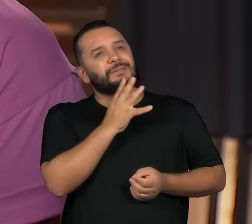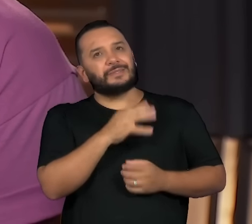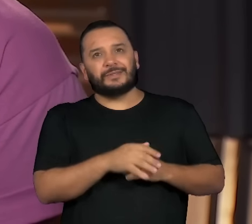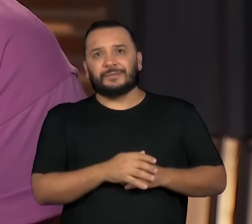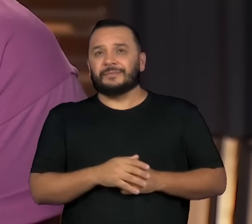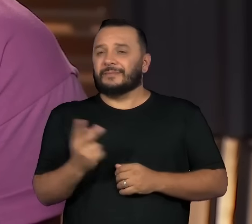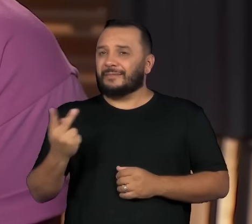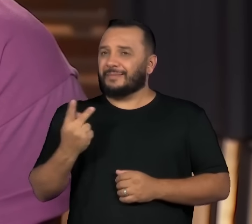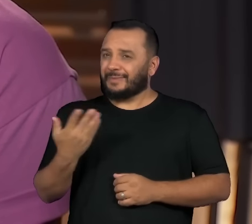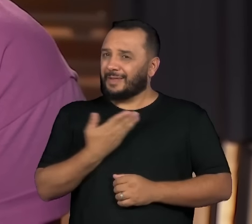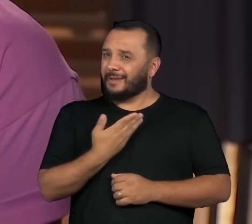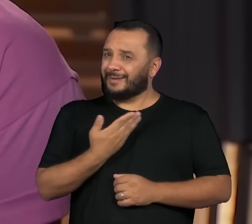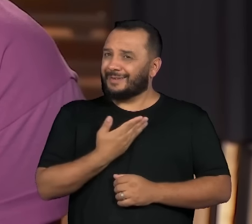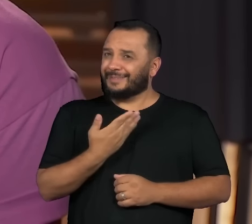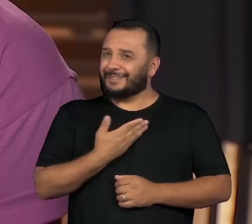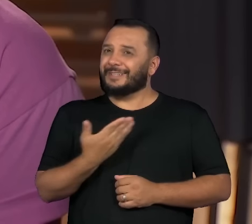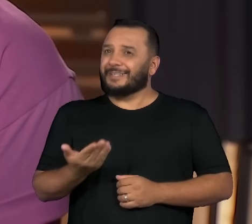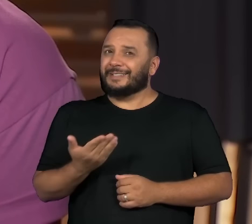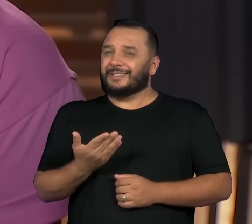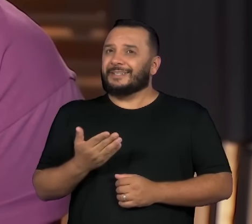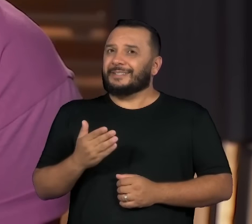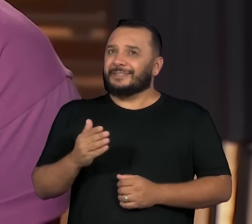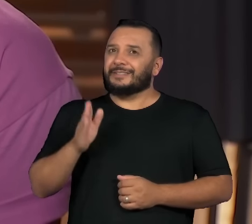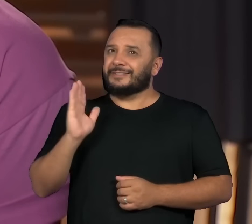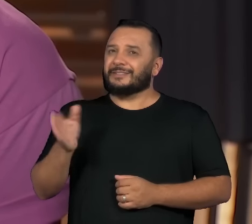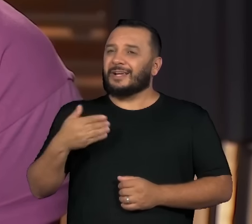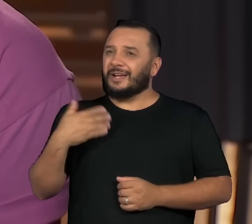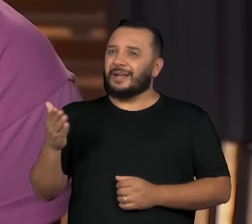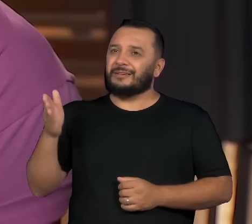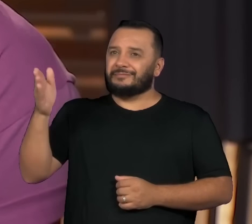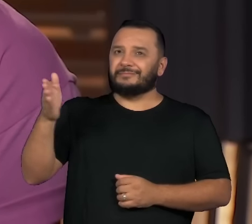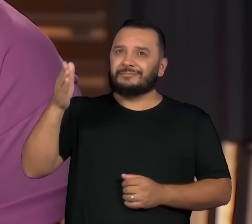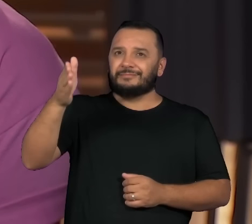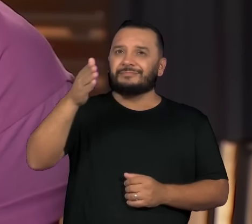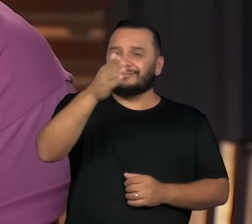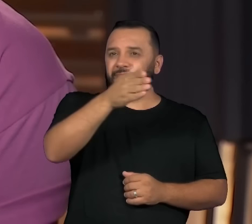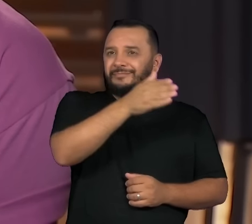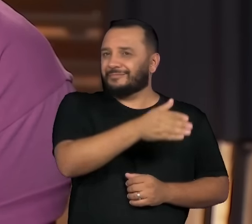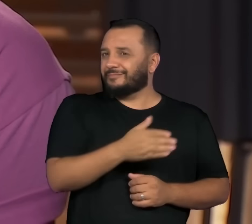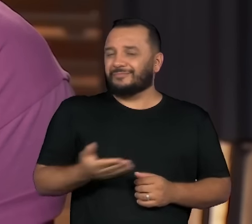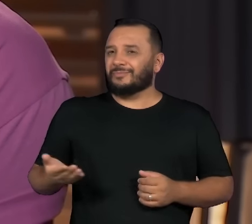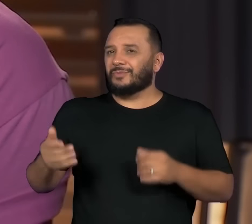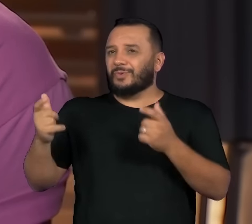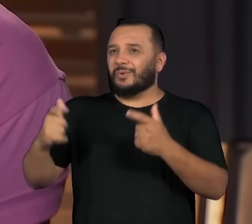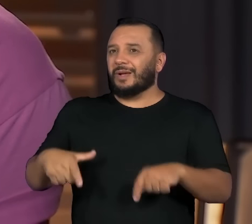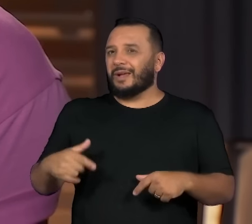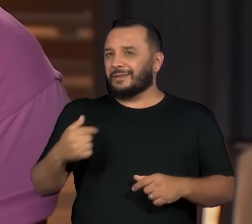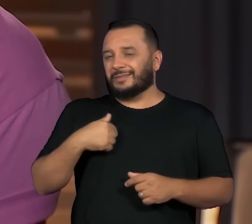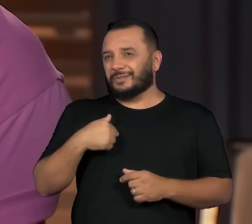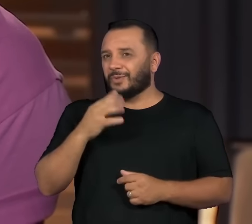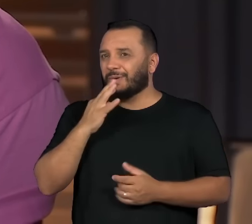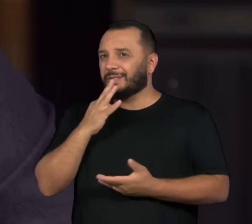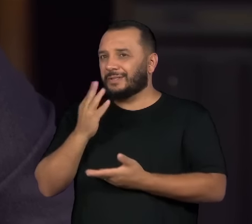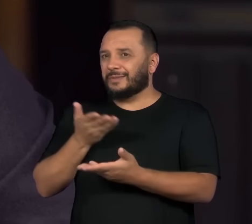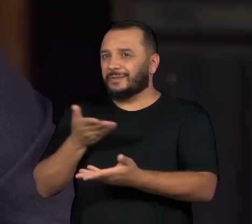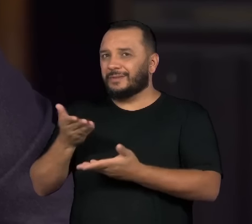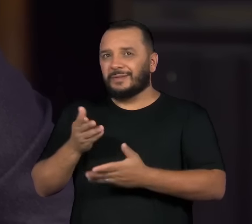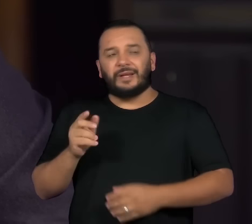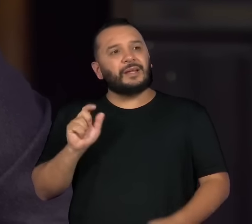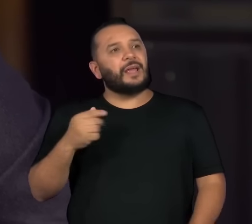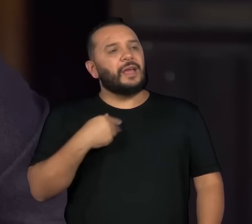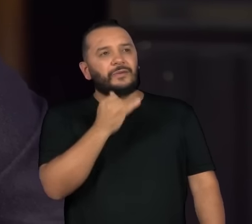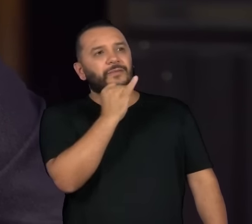era amiga. A gente conhecia de ir pros mesmos cantos, as mesmas pessoas. Acho que é por aí. Quem se declarou